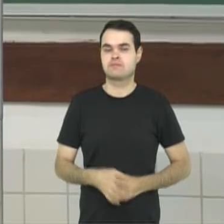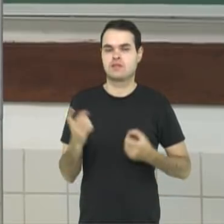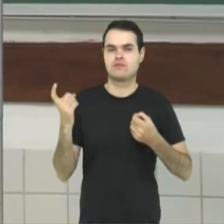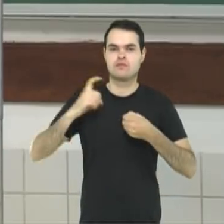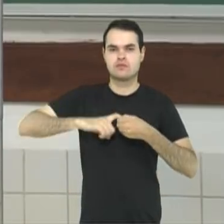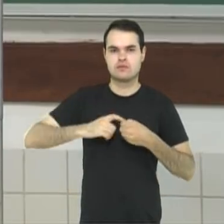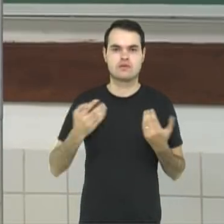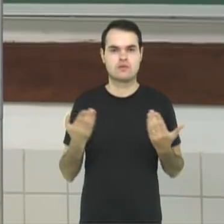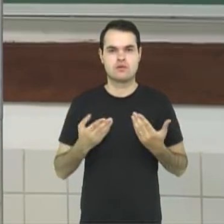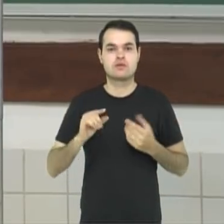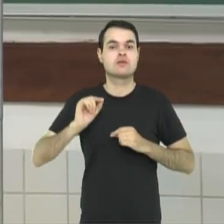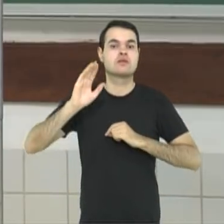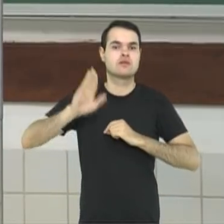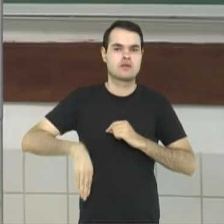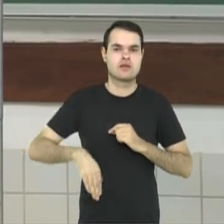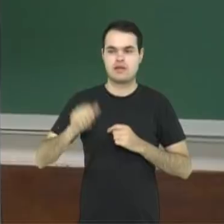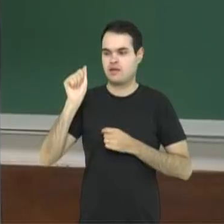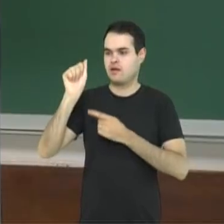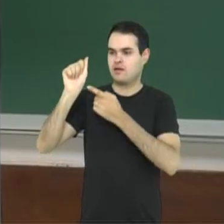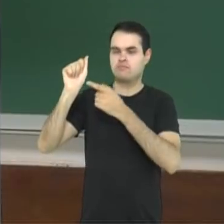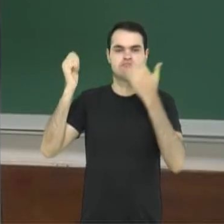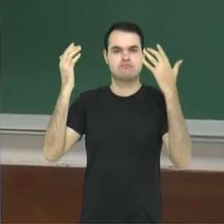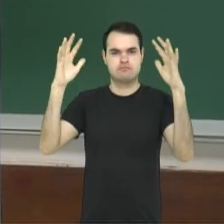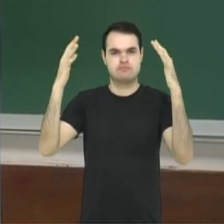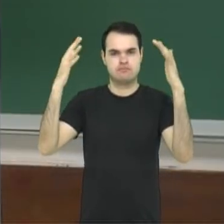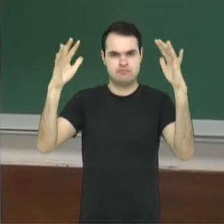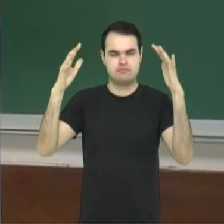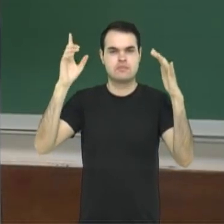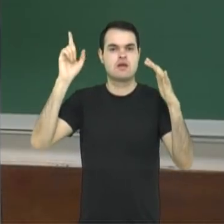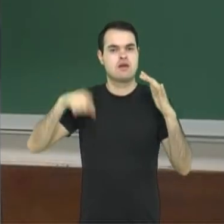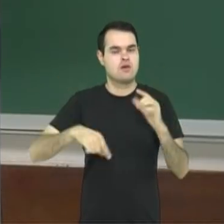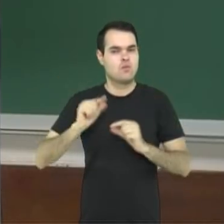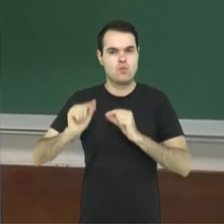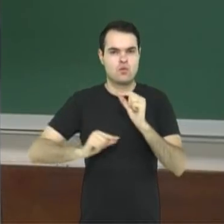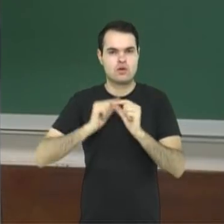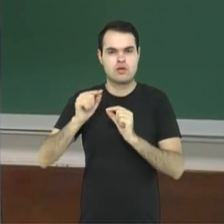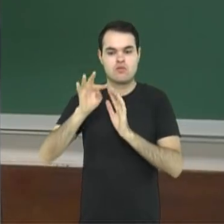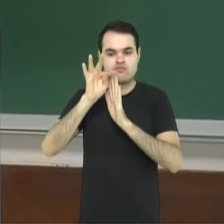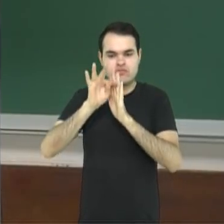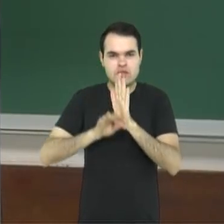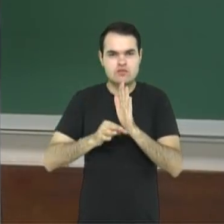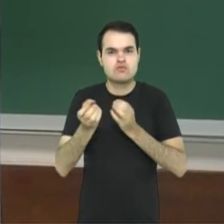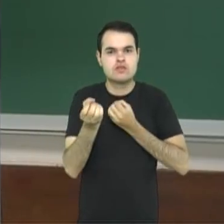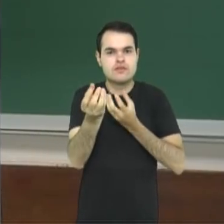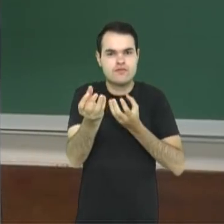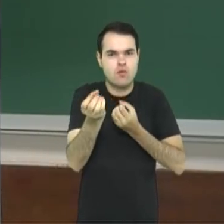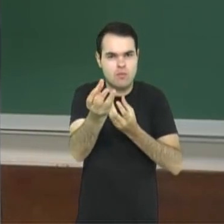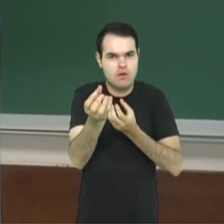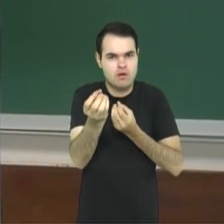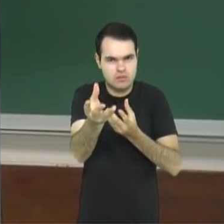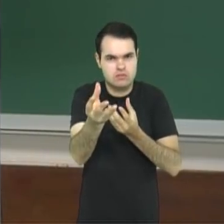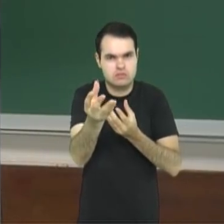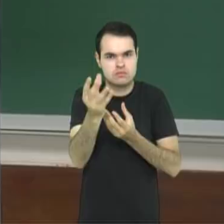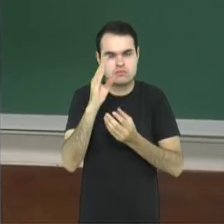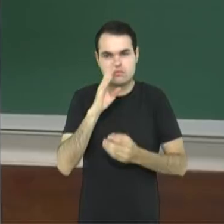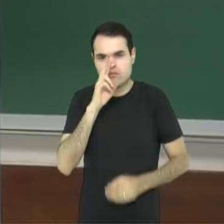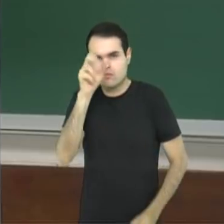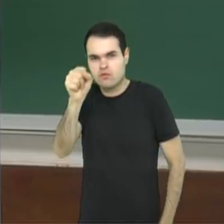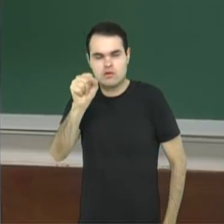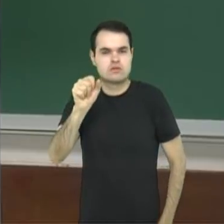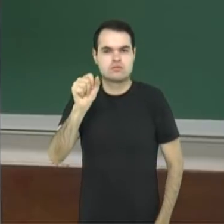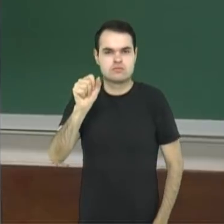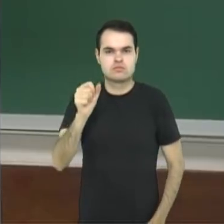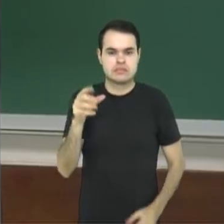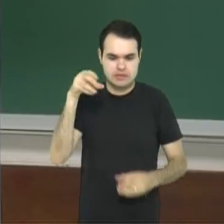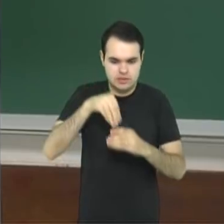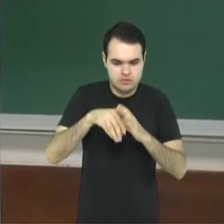Retornando então, pessoal, quem assinalou a letra A, parabéns, né? Geralmente consiste em texto informativo, né? A predominância do gênero